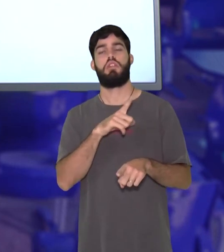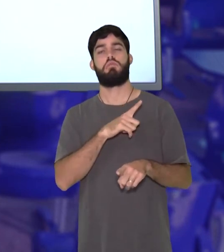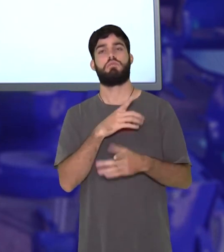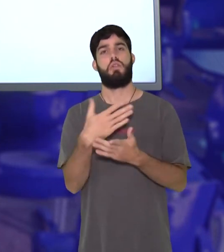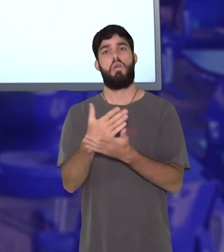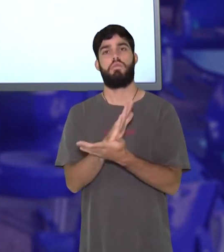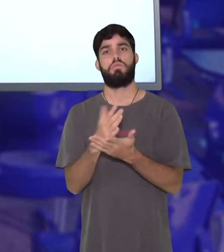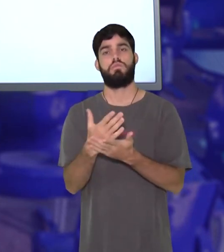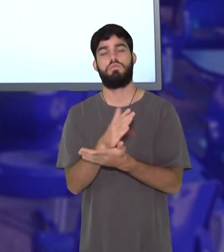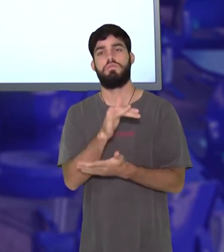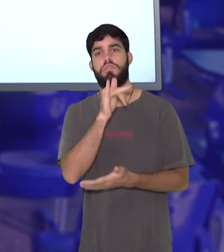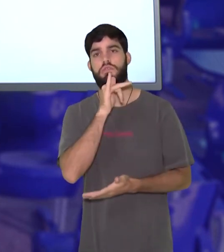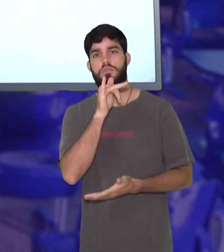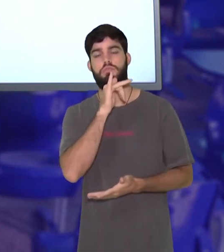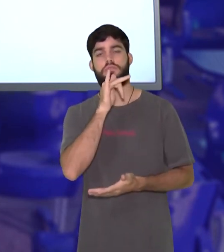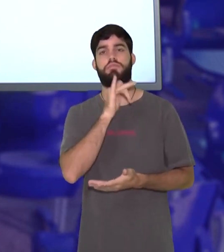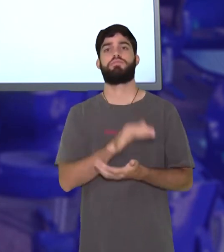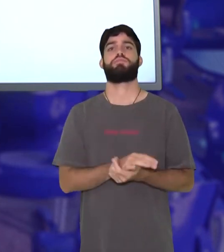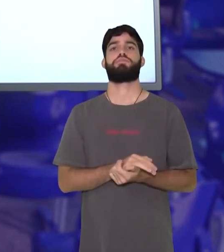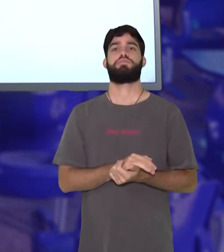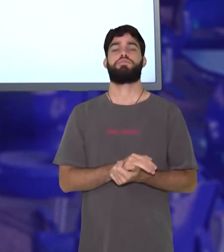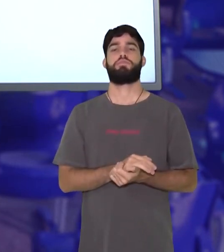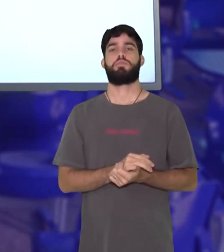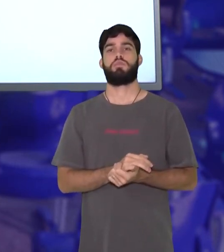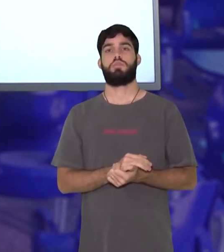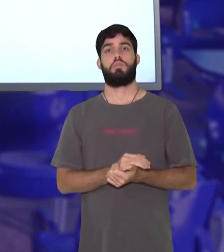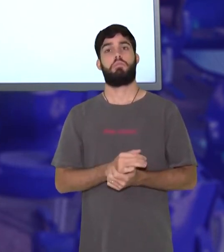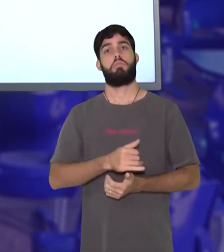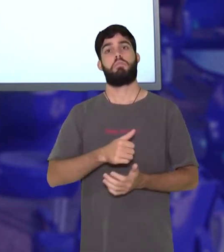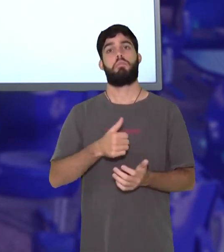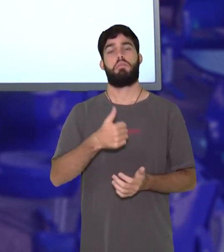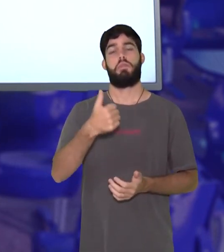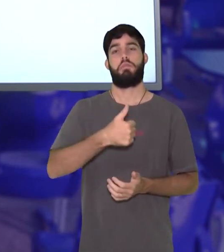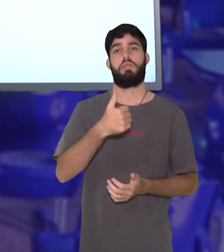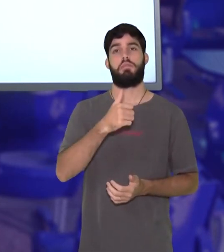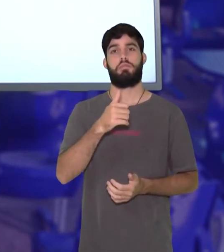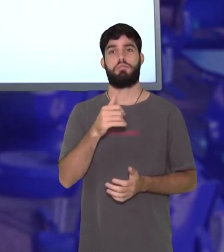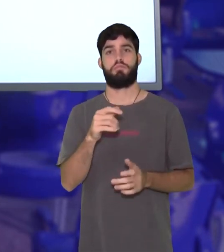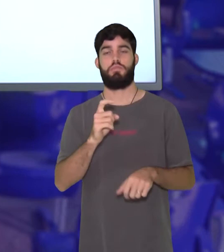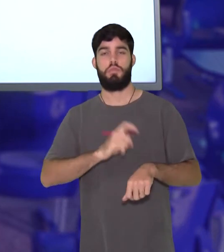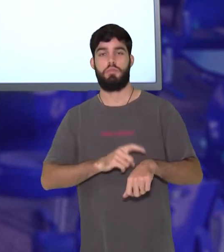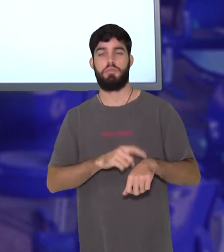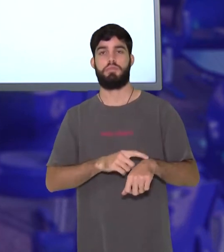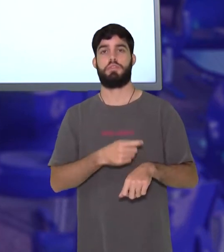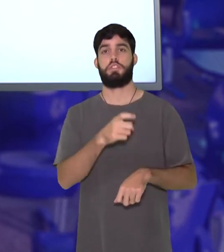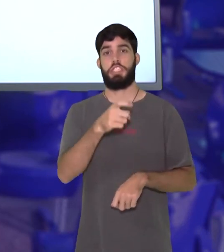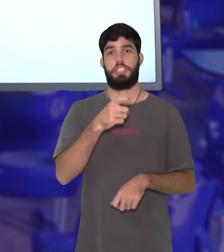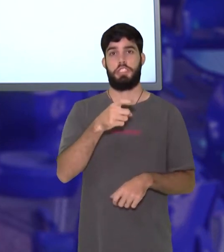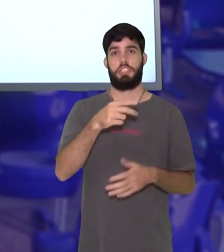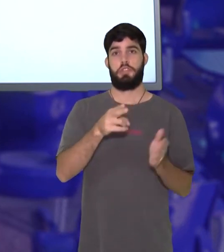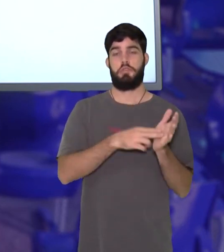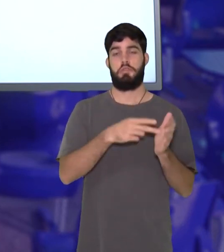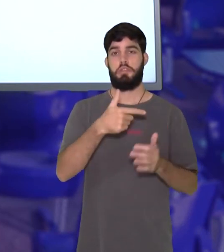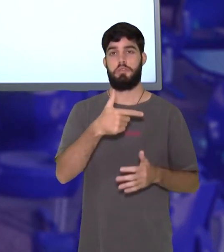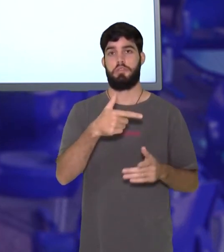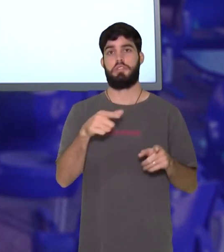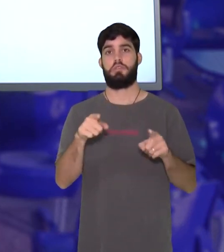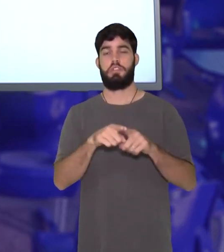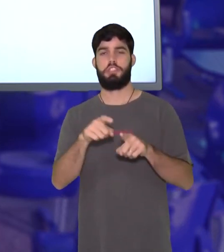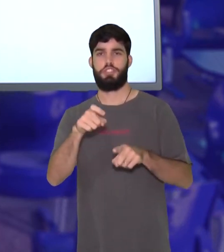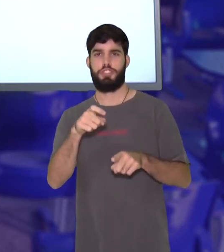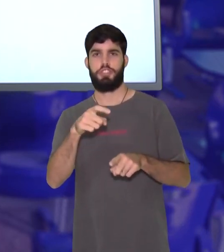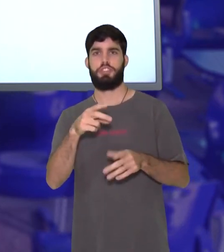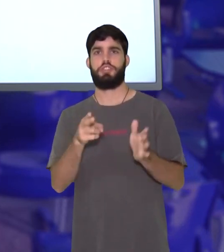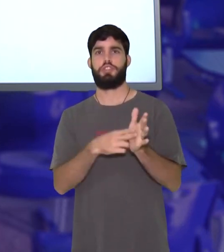exemplos atribuindo valores é a x nesse primeiro momento temos aqui x = 2x